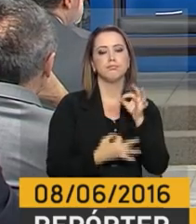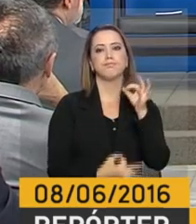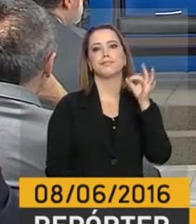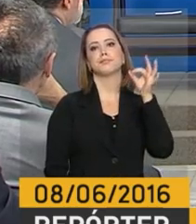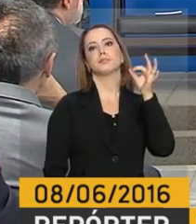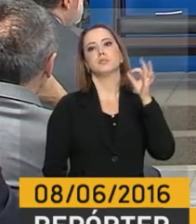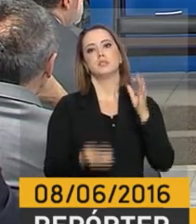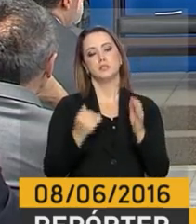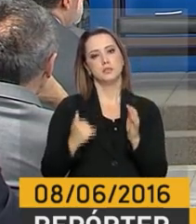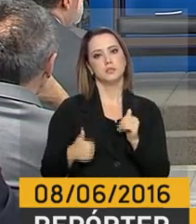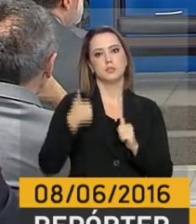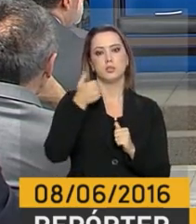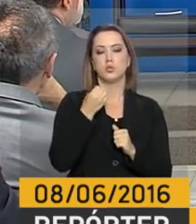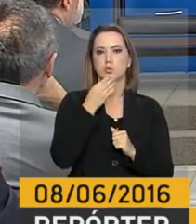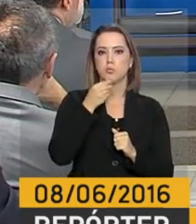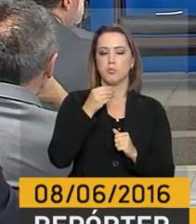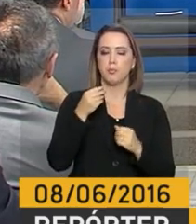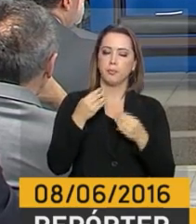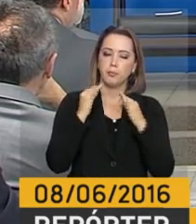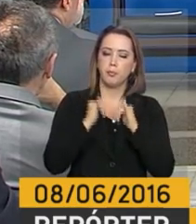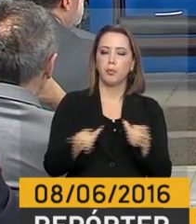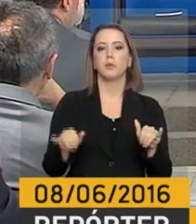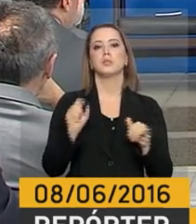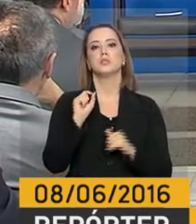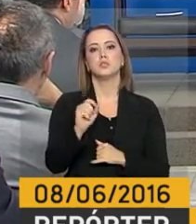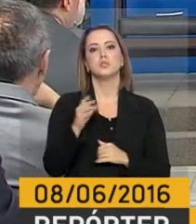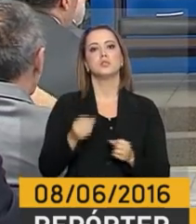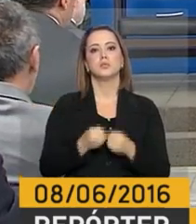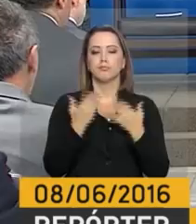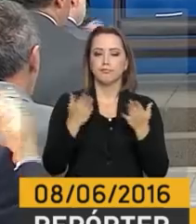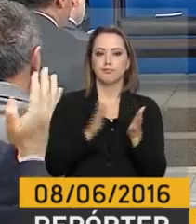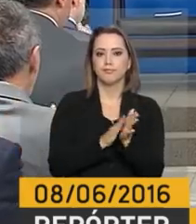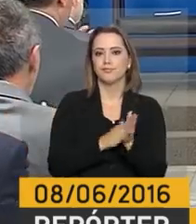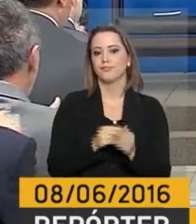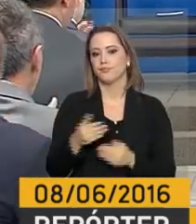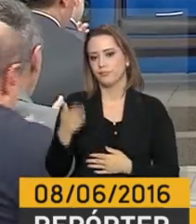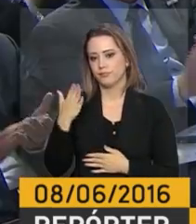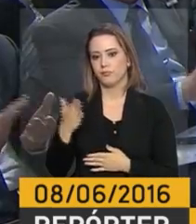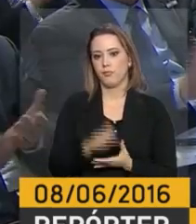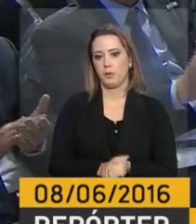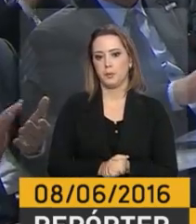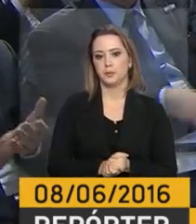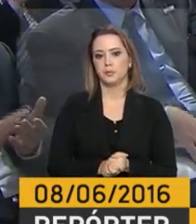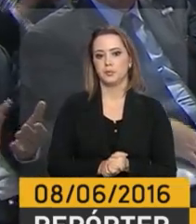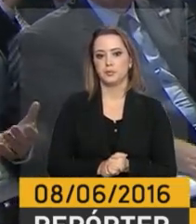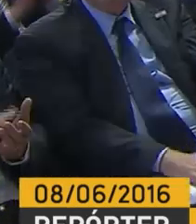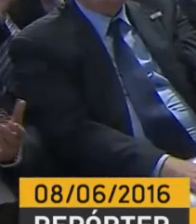de boas notícias Vamos trabalhar sucesso a todos obrigado